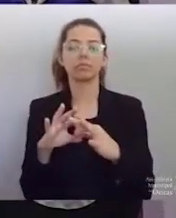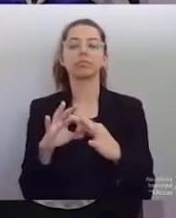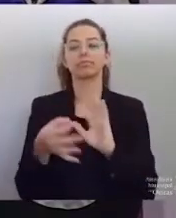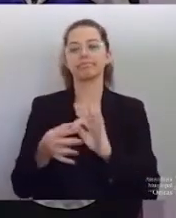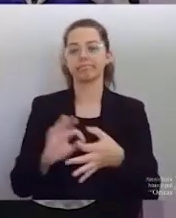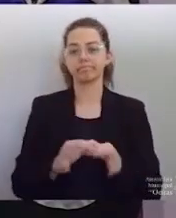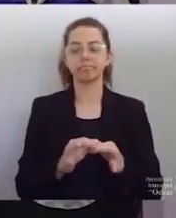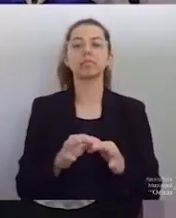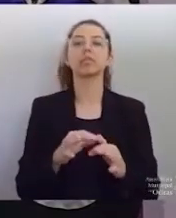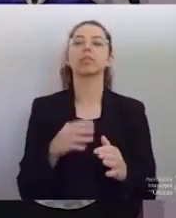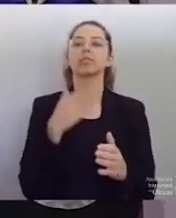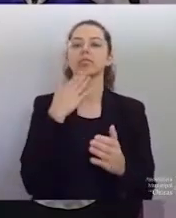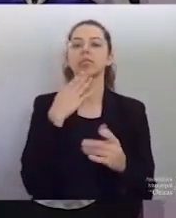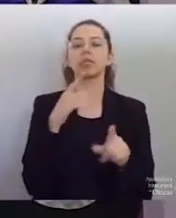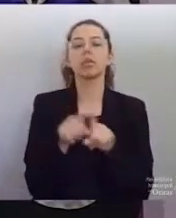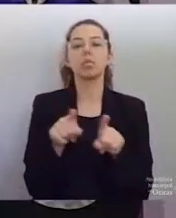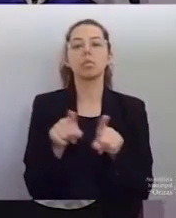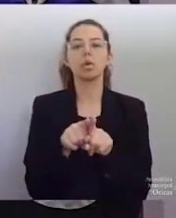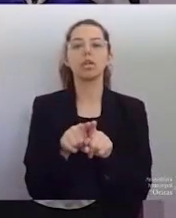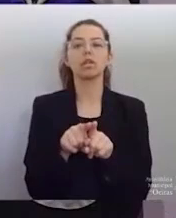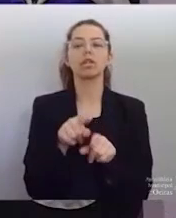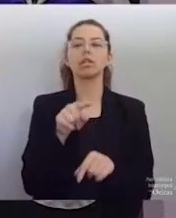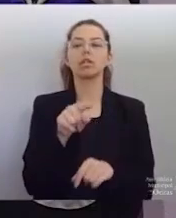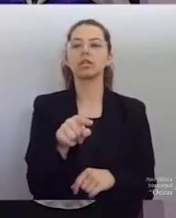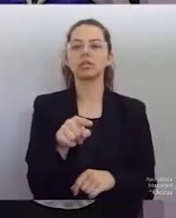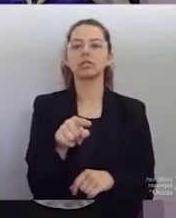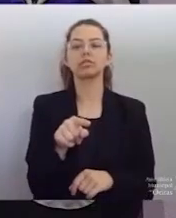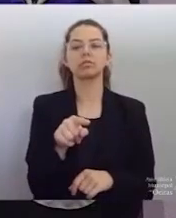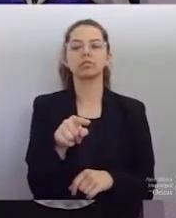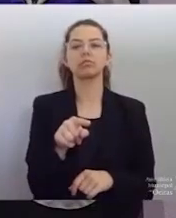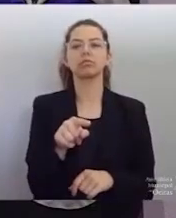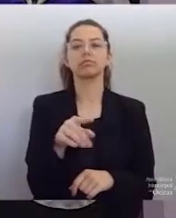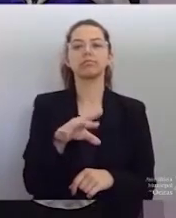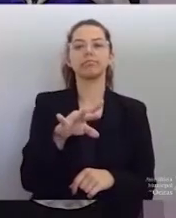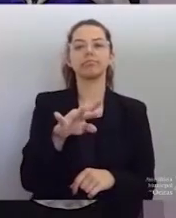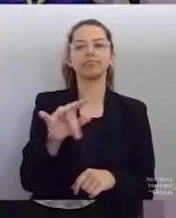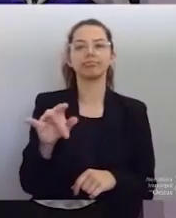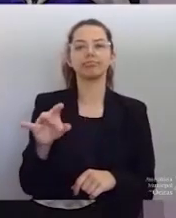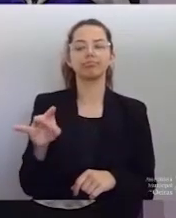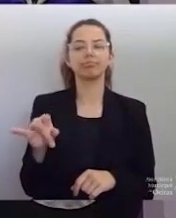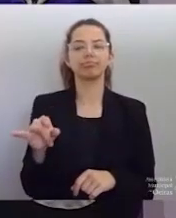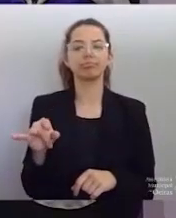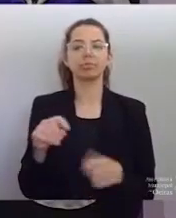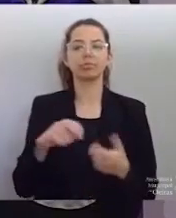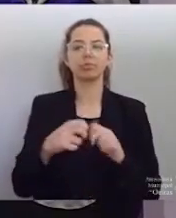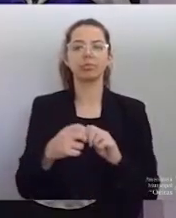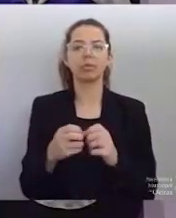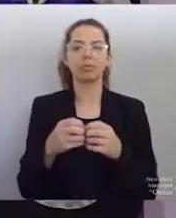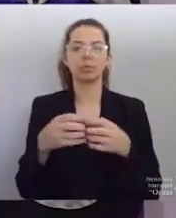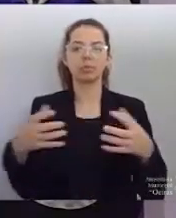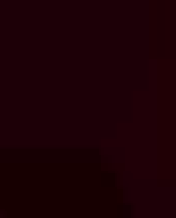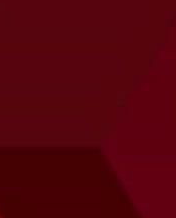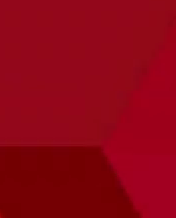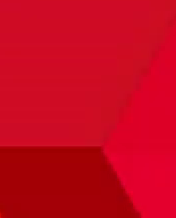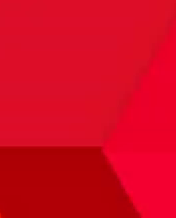para se constituírem como os motores da territorialização desta problemática. Disse.